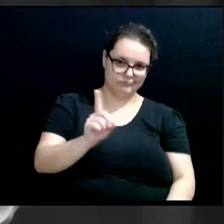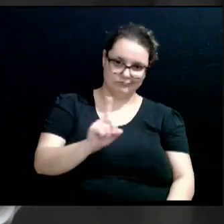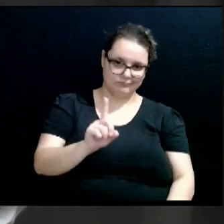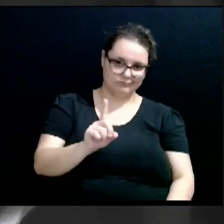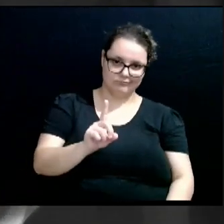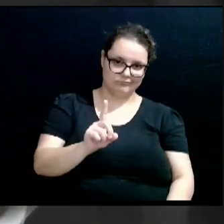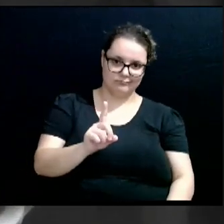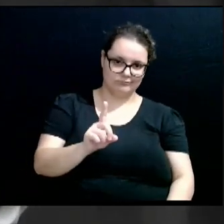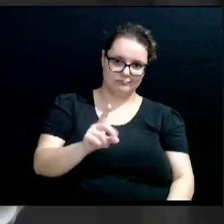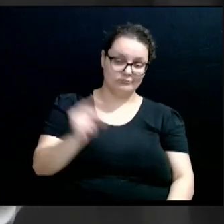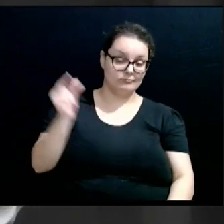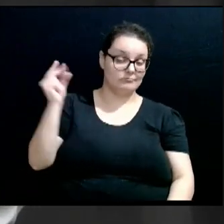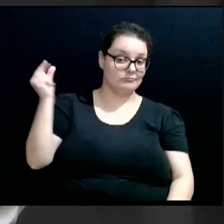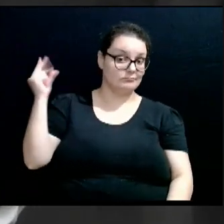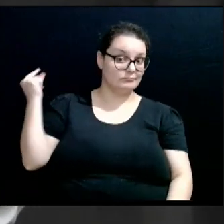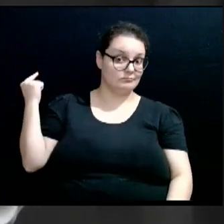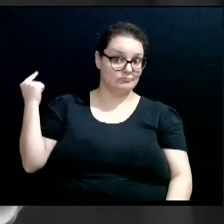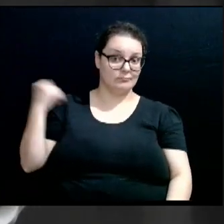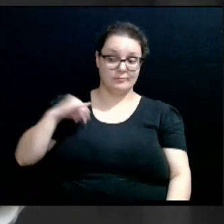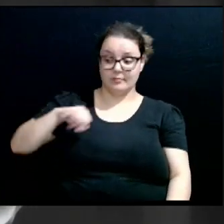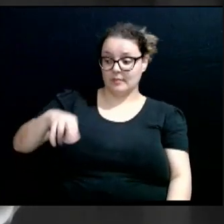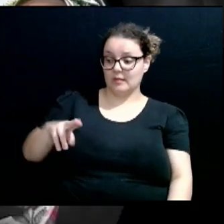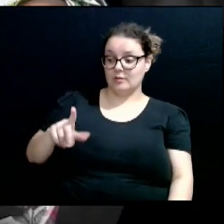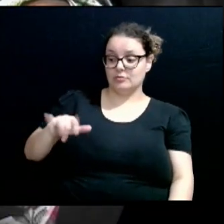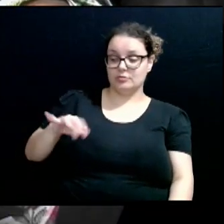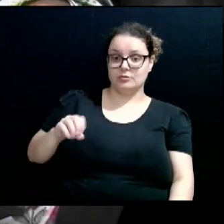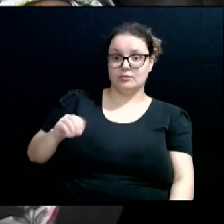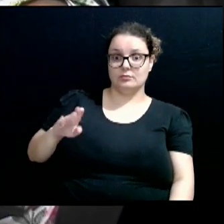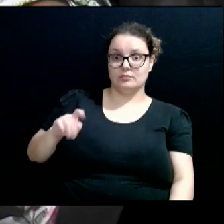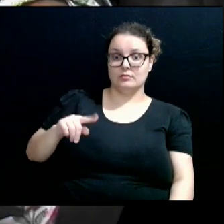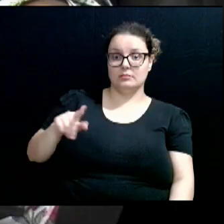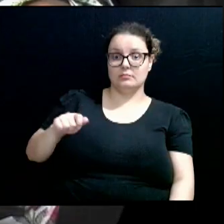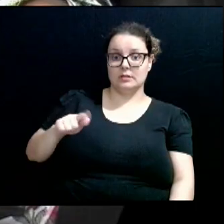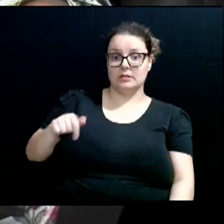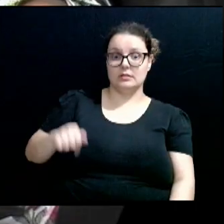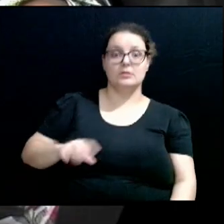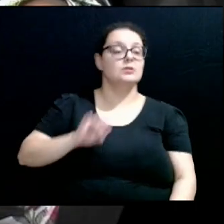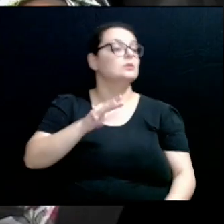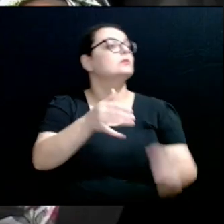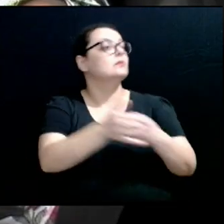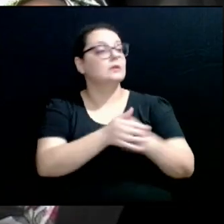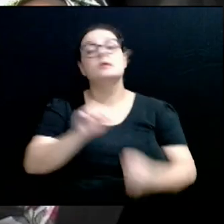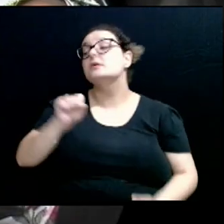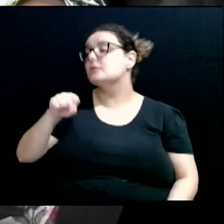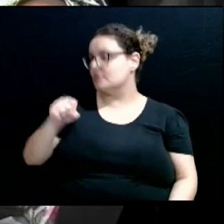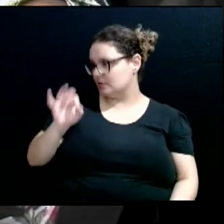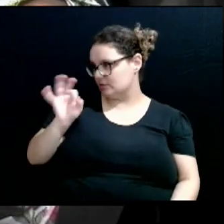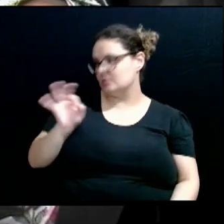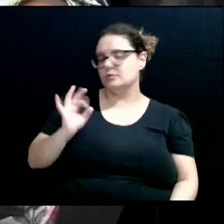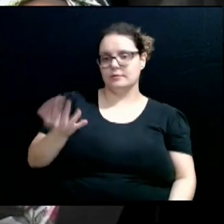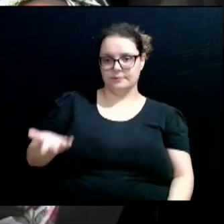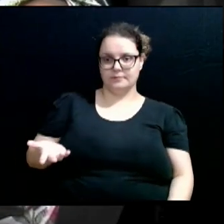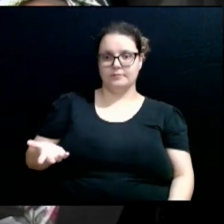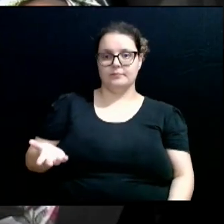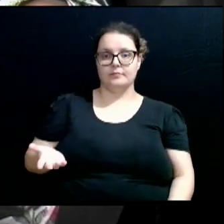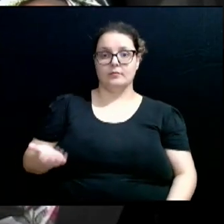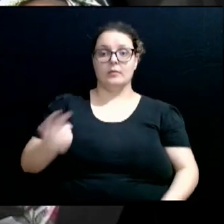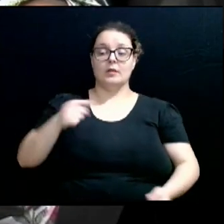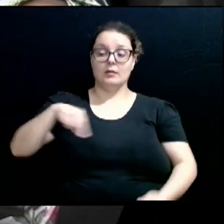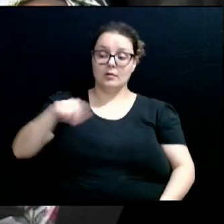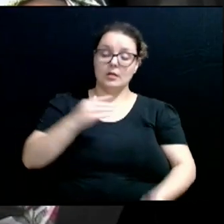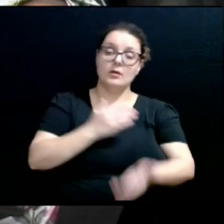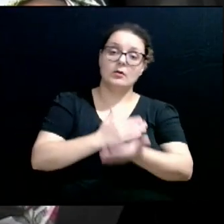agora. O Júlio Braz... Só estavam invisibilizados. Estavam invisibilizados, né? Então, eles começam a chegar com